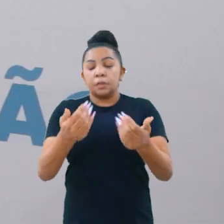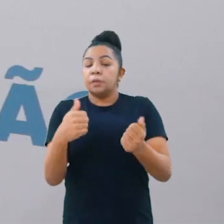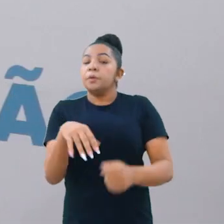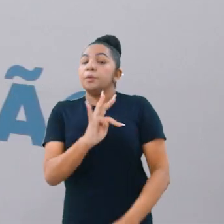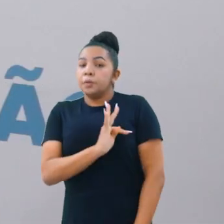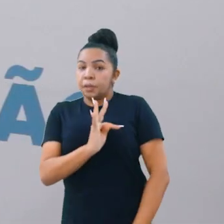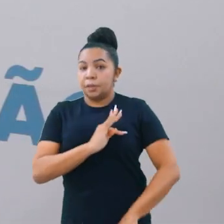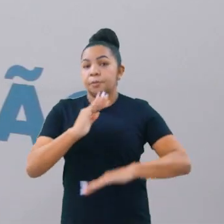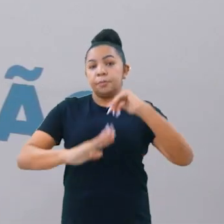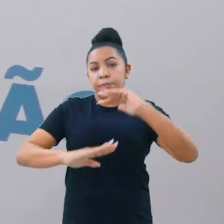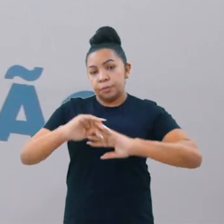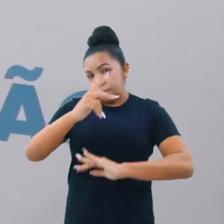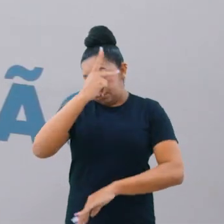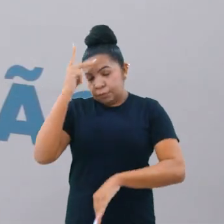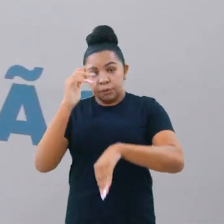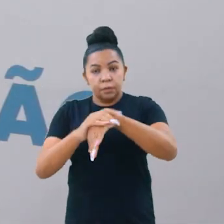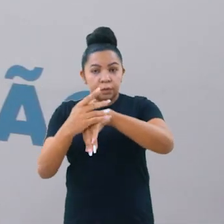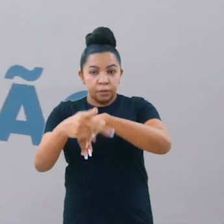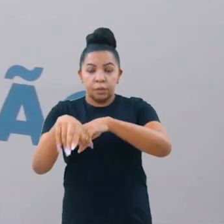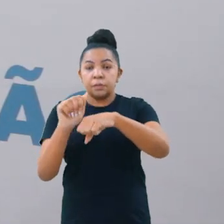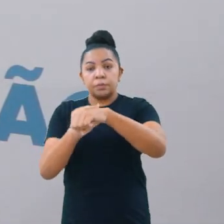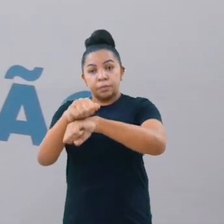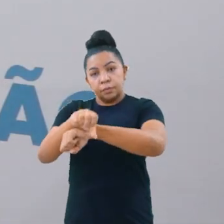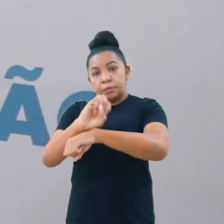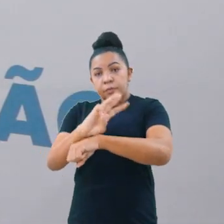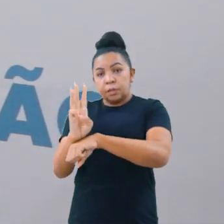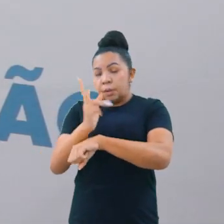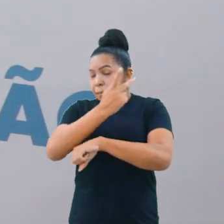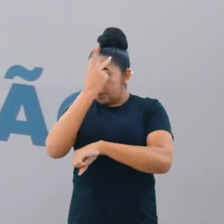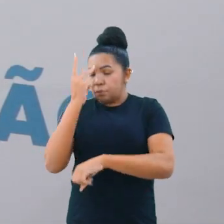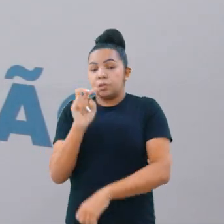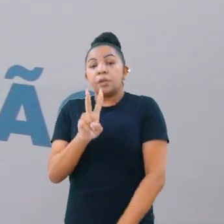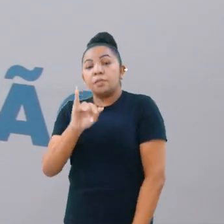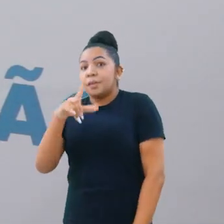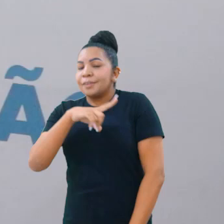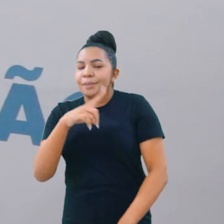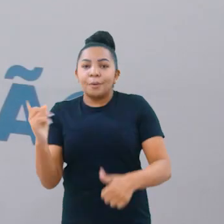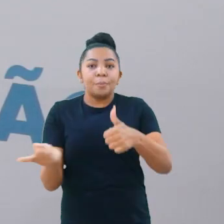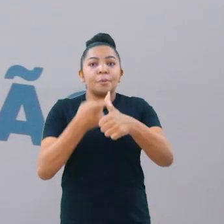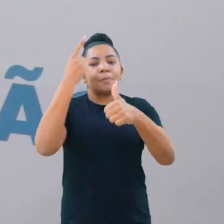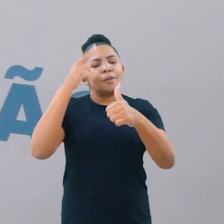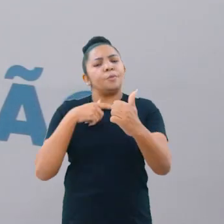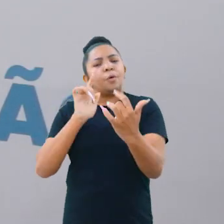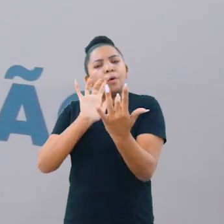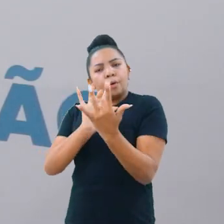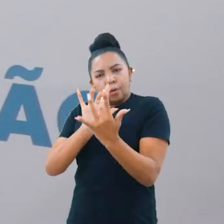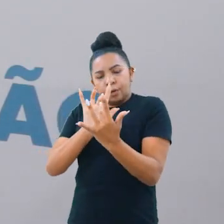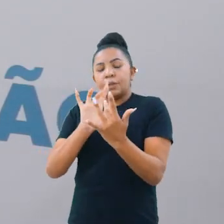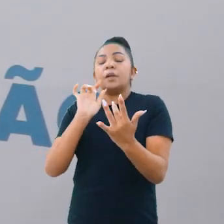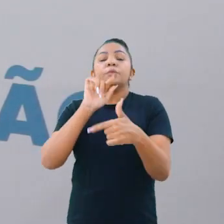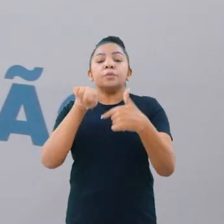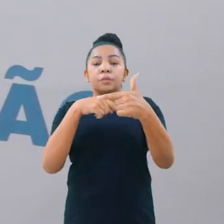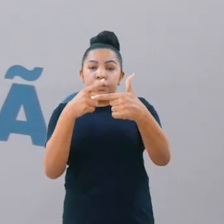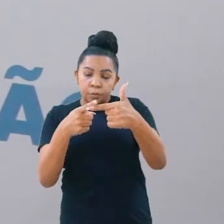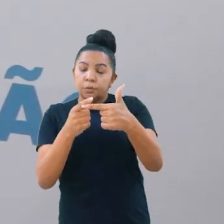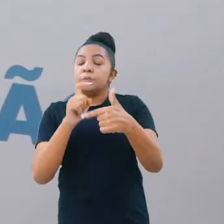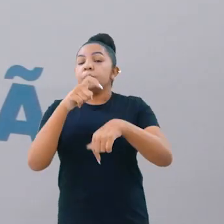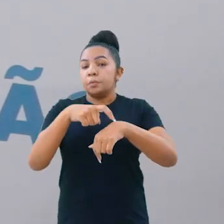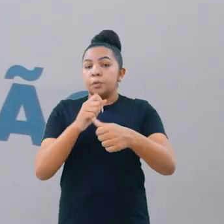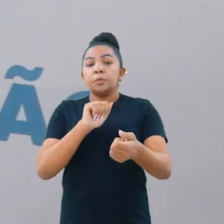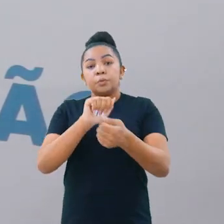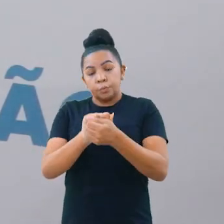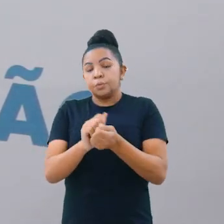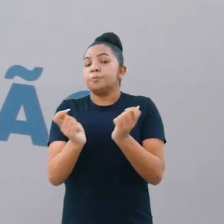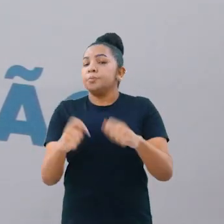Os técnicos administrativos desta universidade são as pessoas que vão ter o primeiro contato, né? No segundo